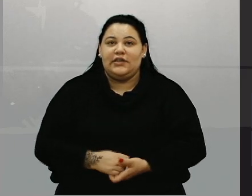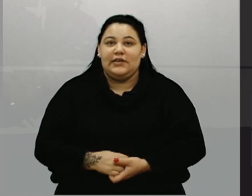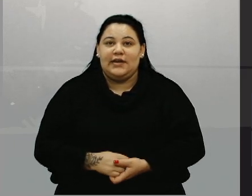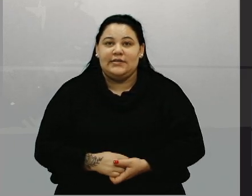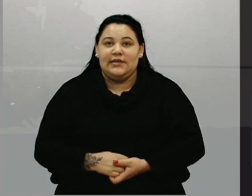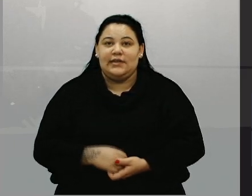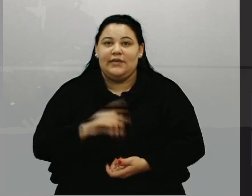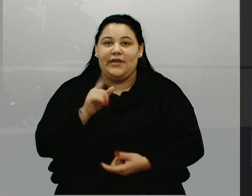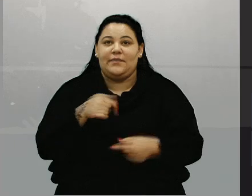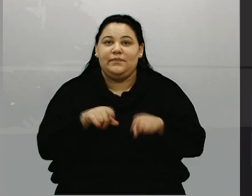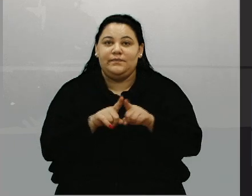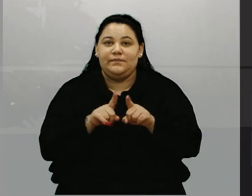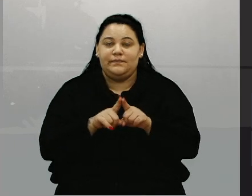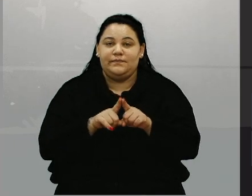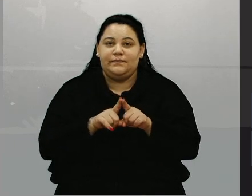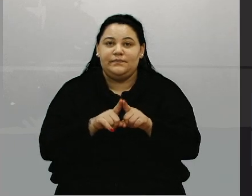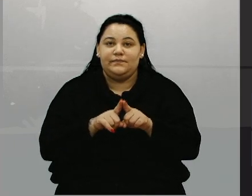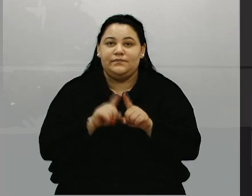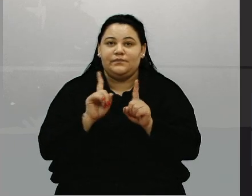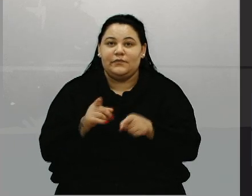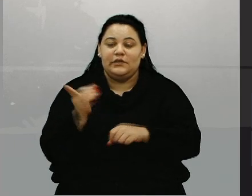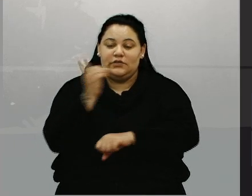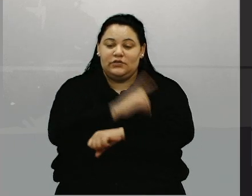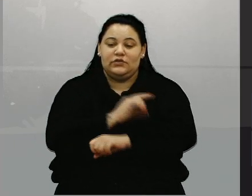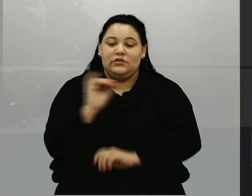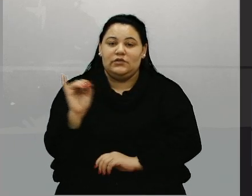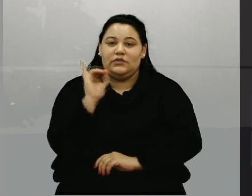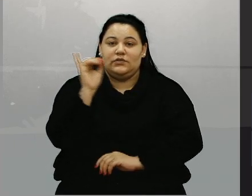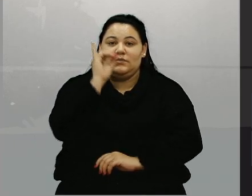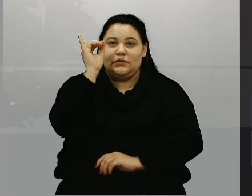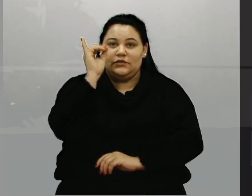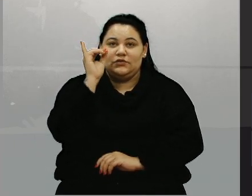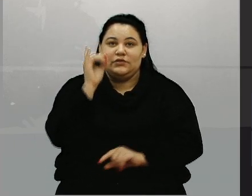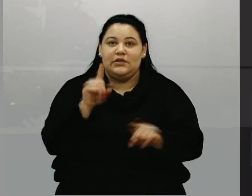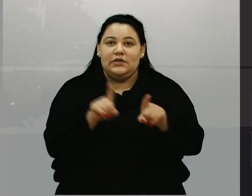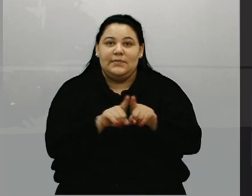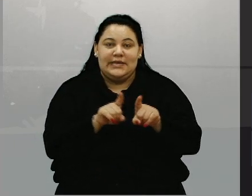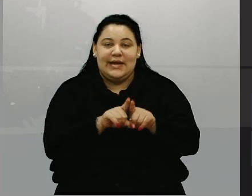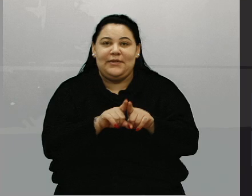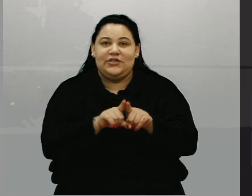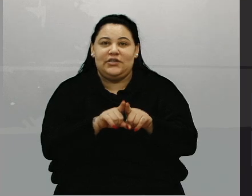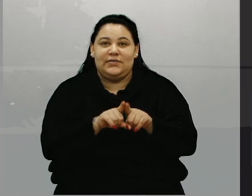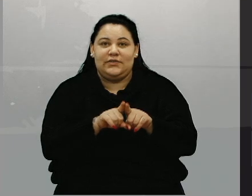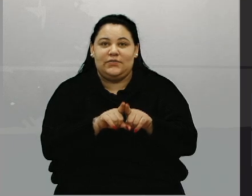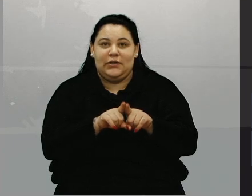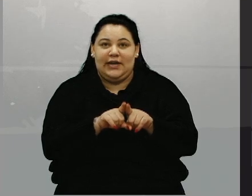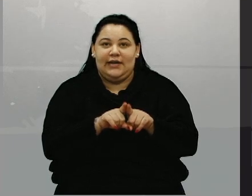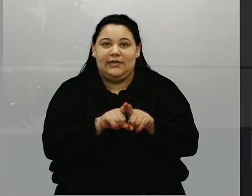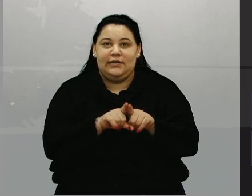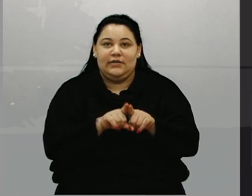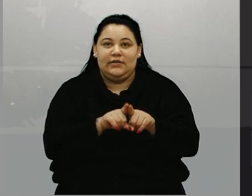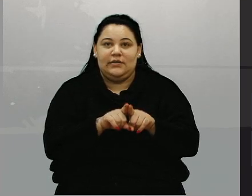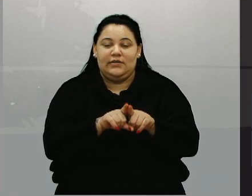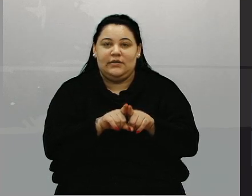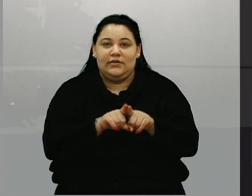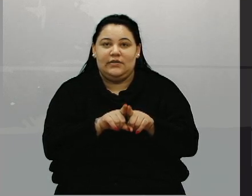gente celebra esta data tão importante, aqui a gente está falando de 200 anos de história, né, a gente